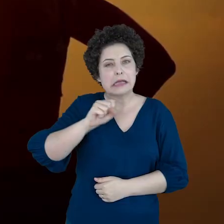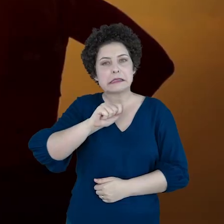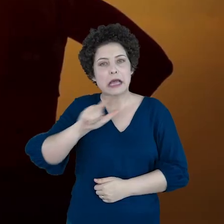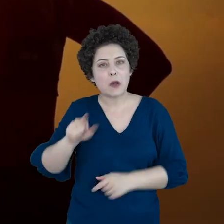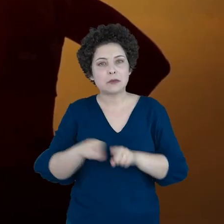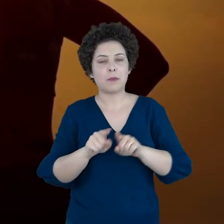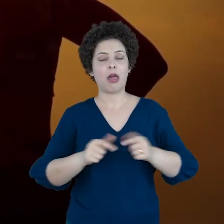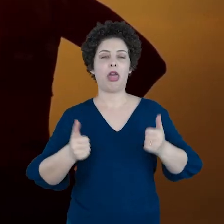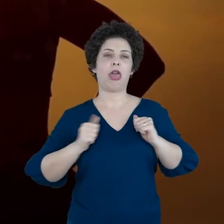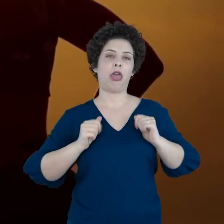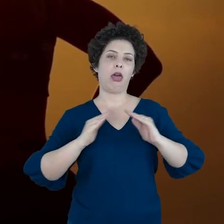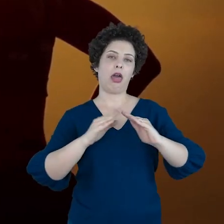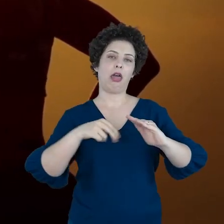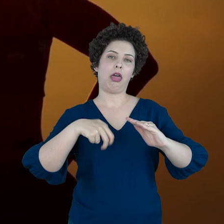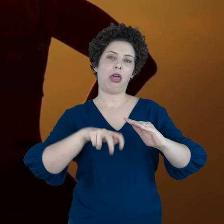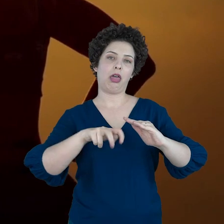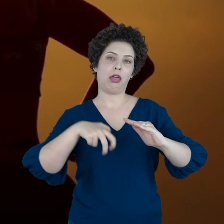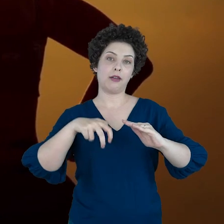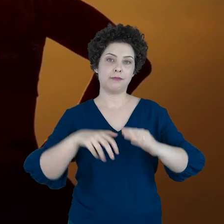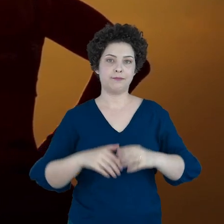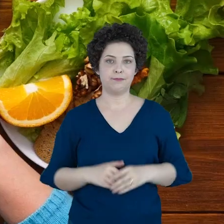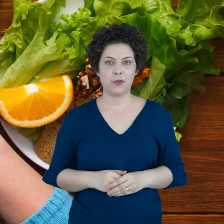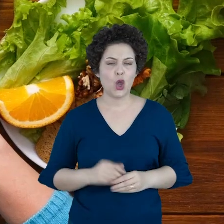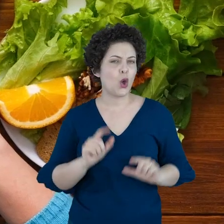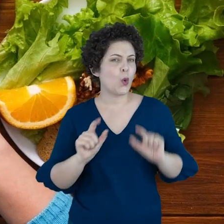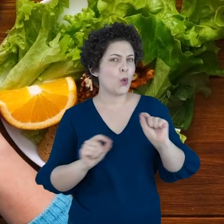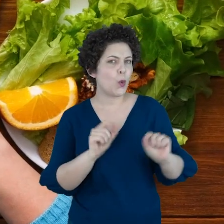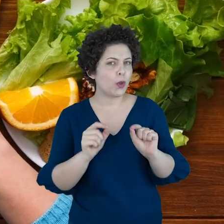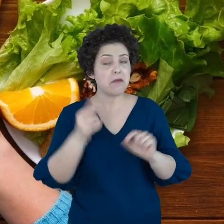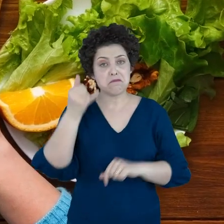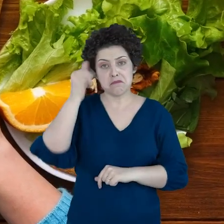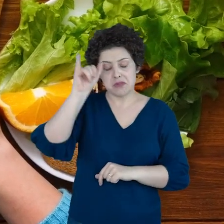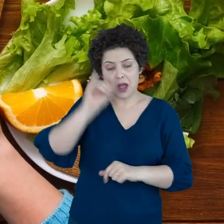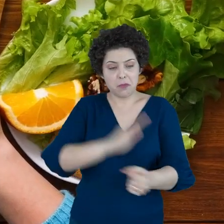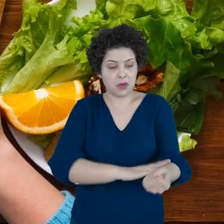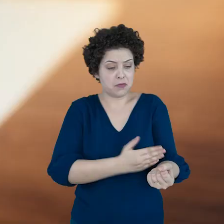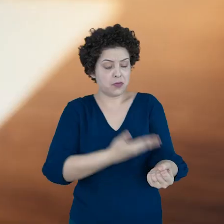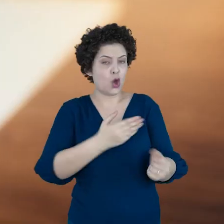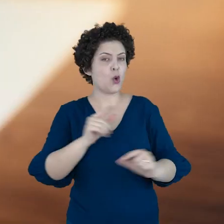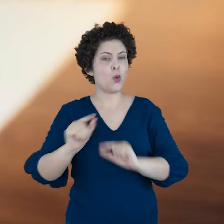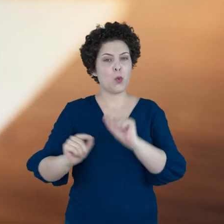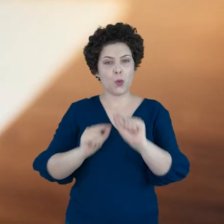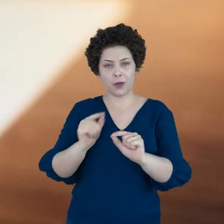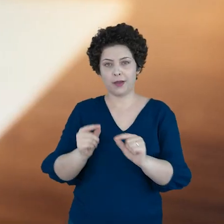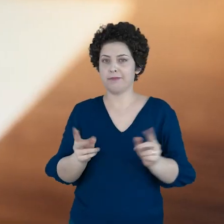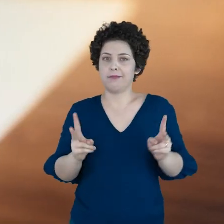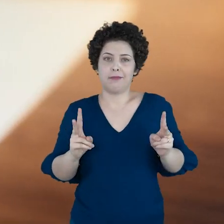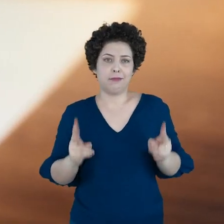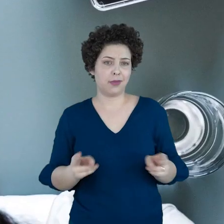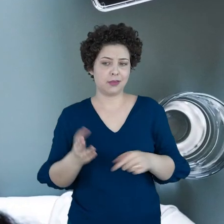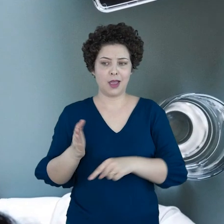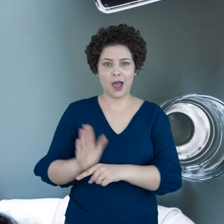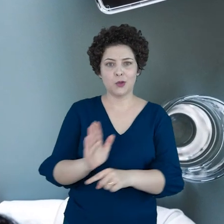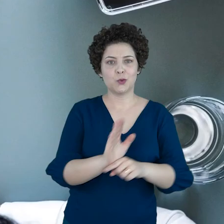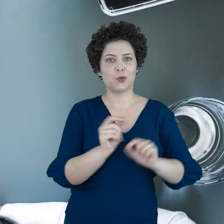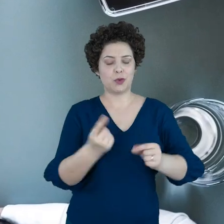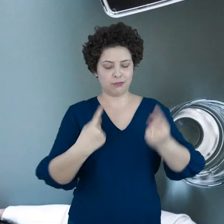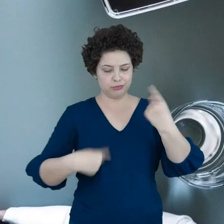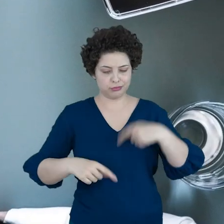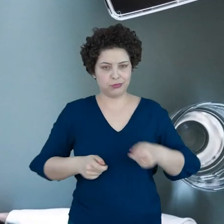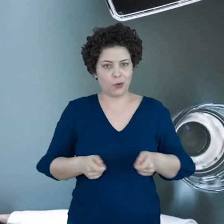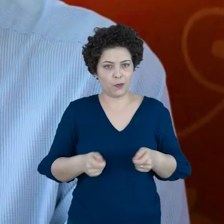sedentarismo. Atitudes que previnem o aparecimento da hipertensão são as mesmas que ajudam no seu